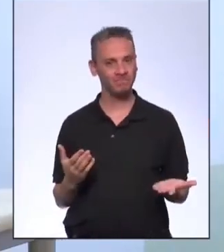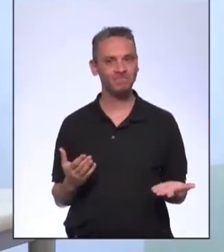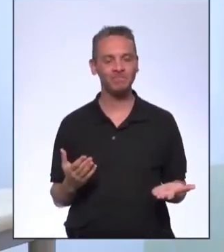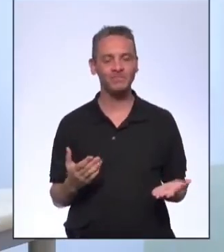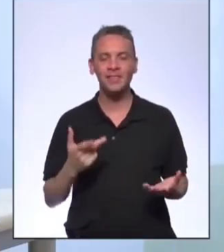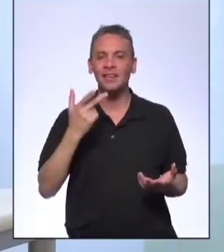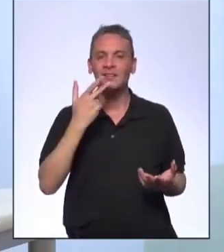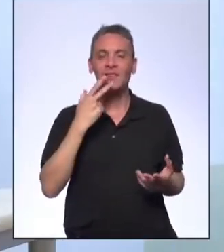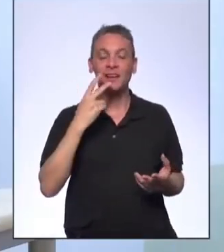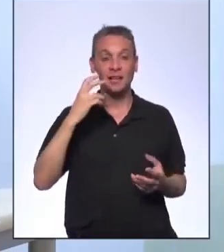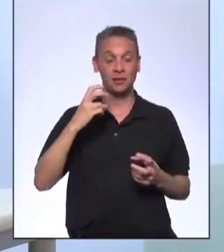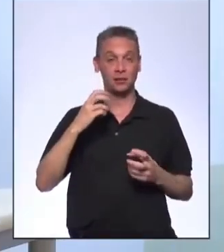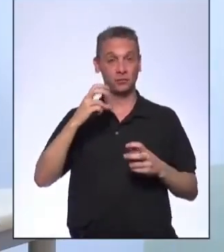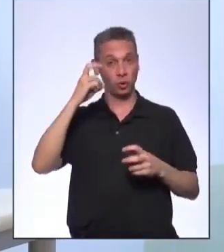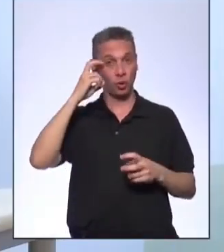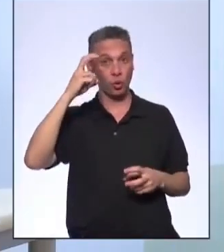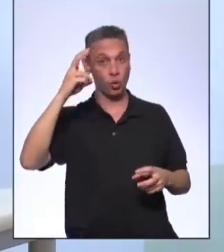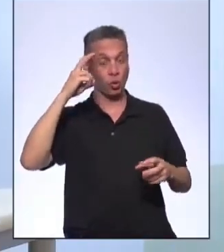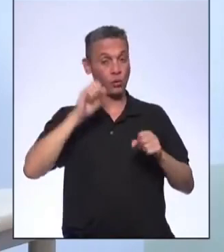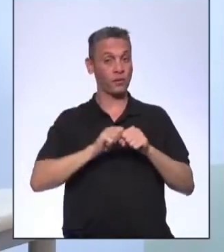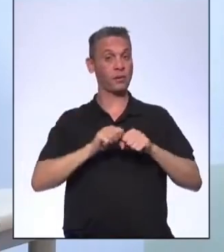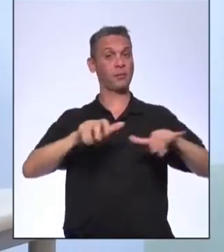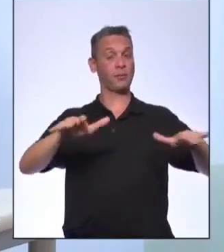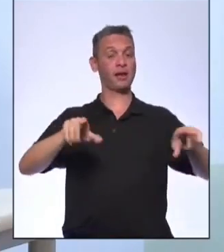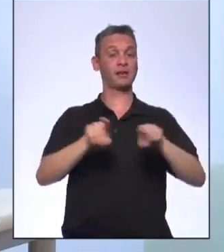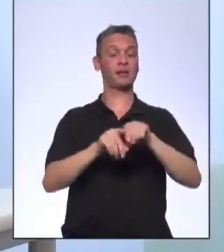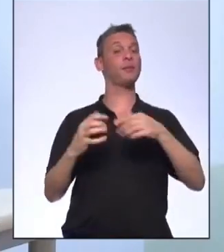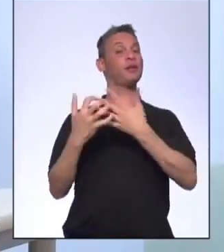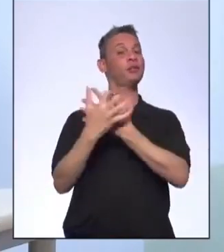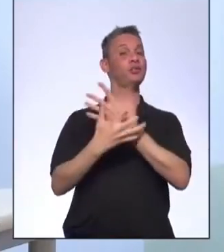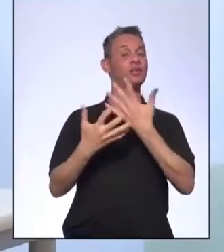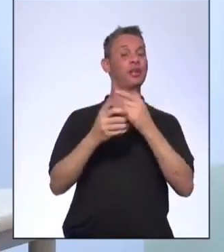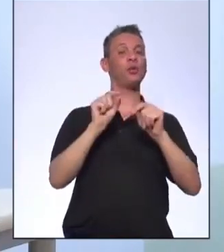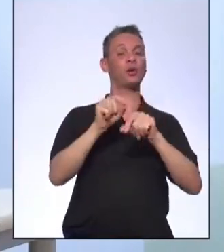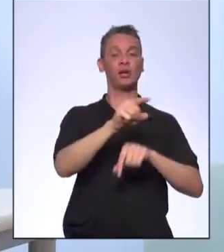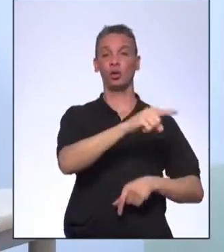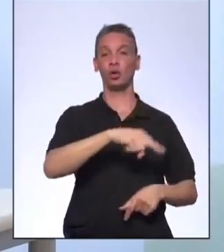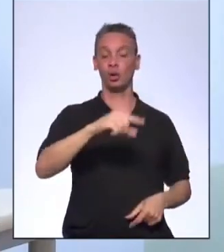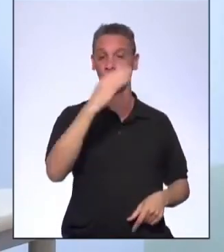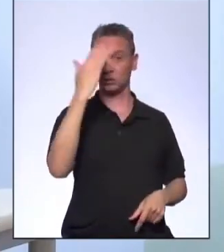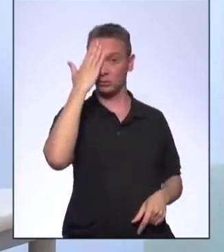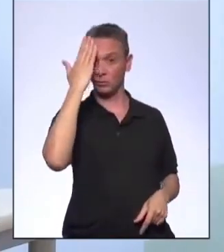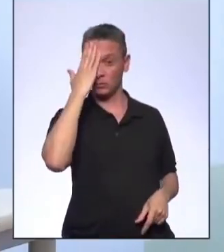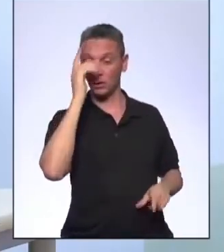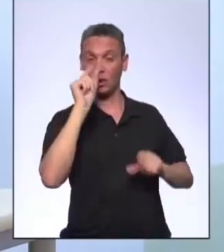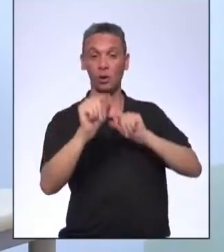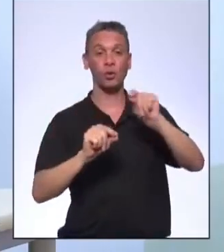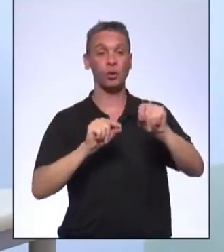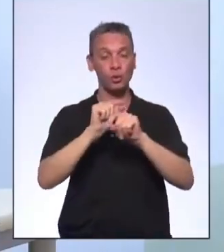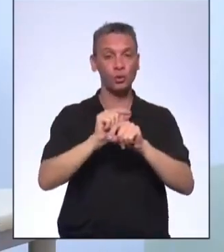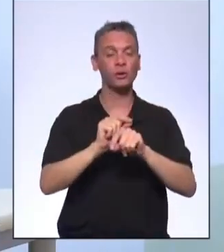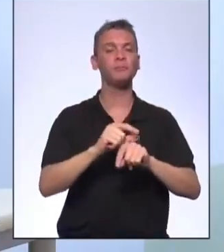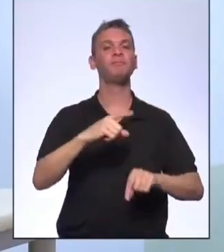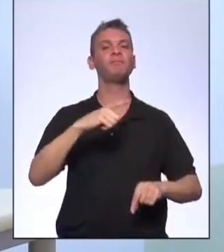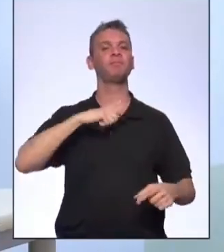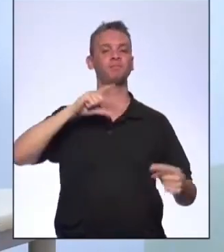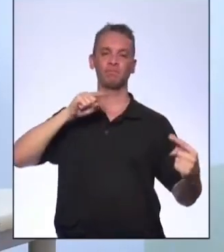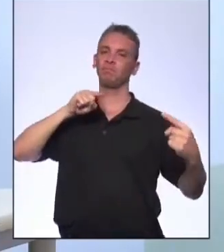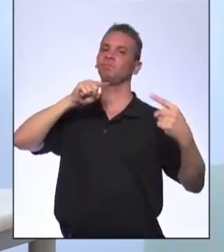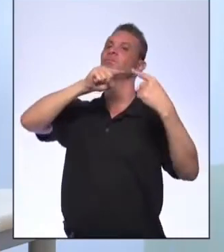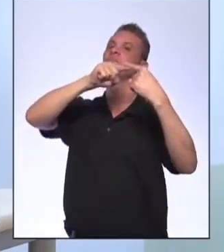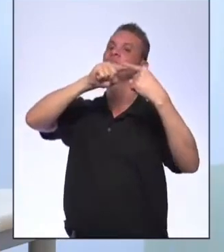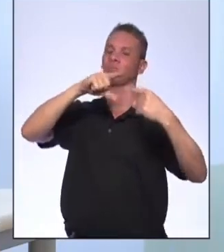cultura em massa e essa questão do digital, é para que a gente tenha uma noção de que existe ali uma intenção por